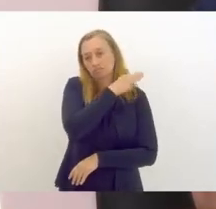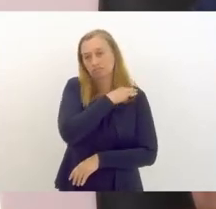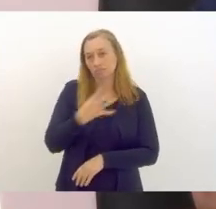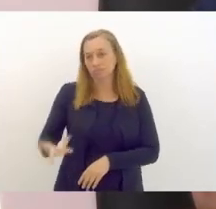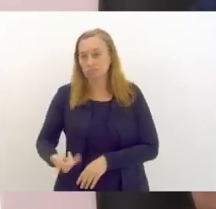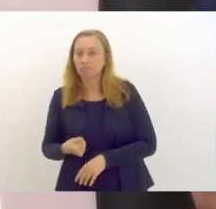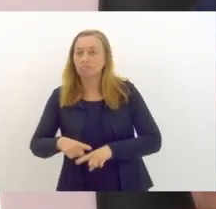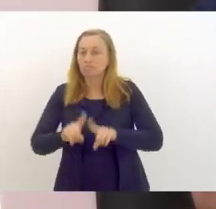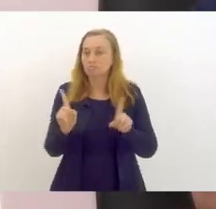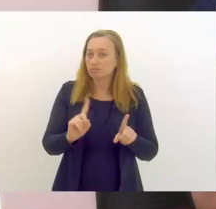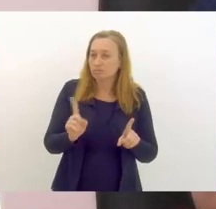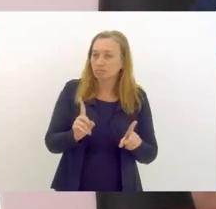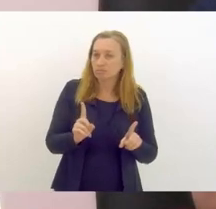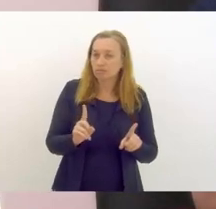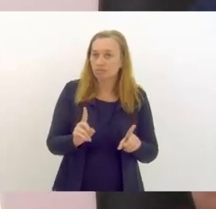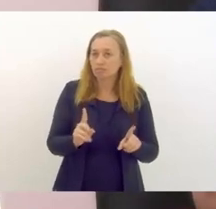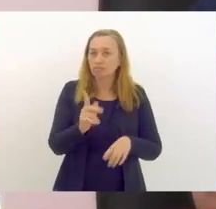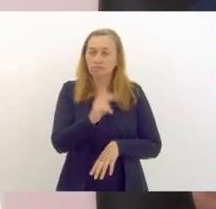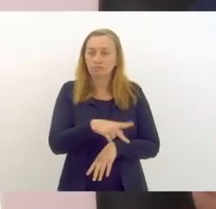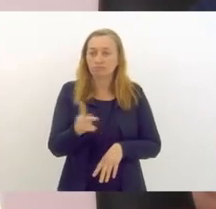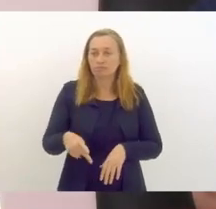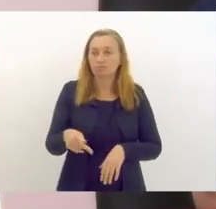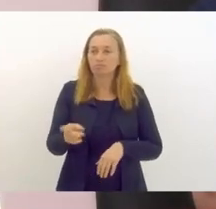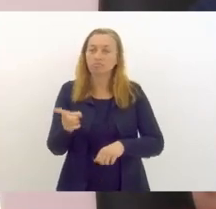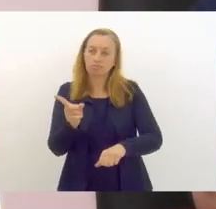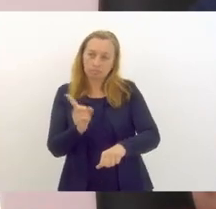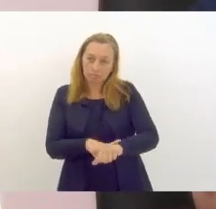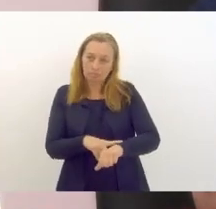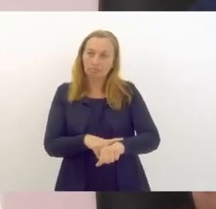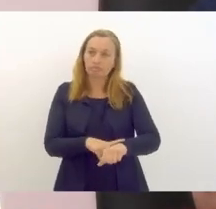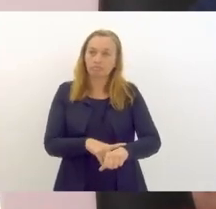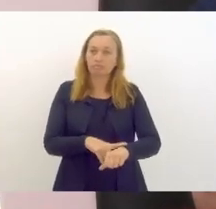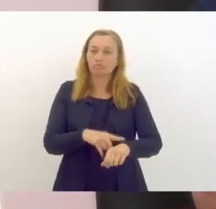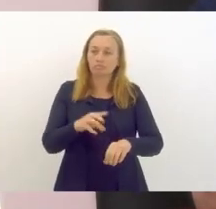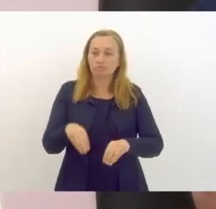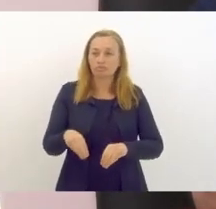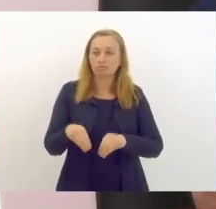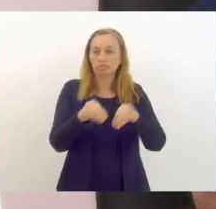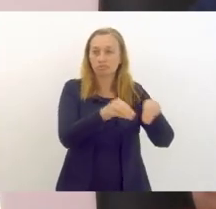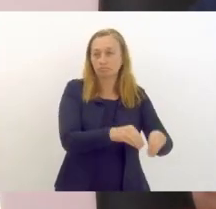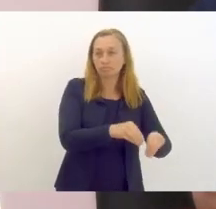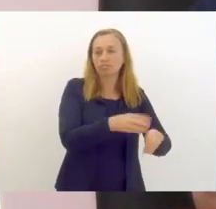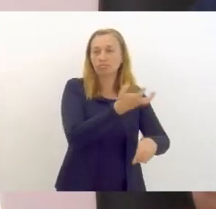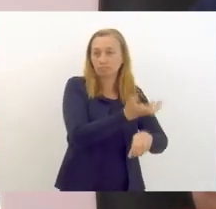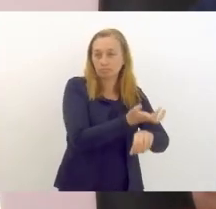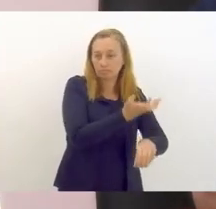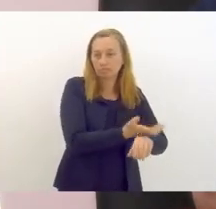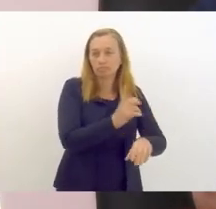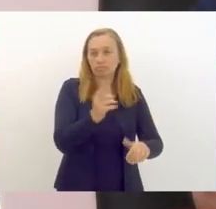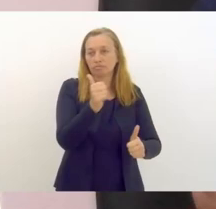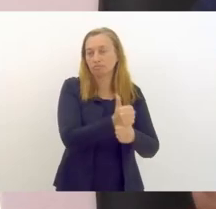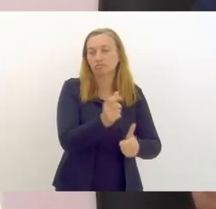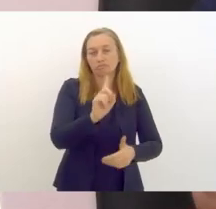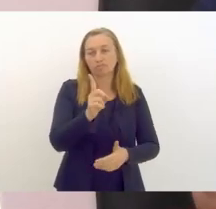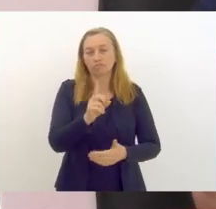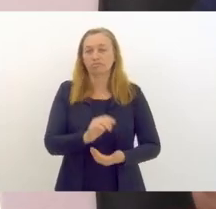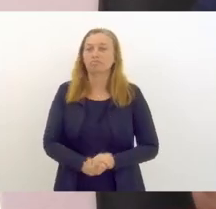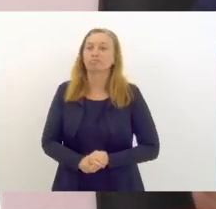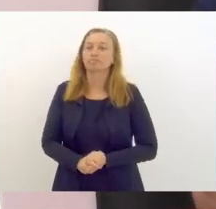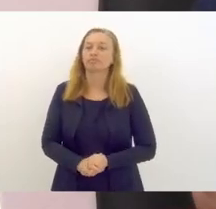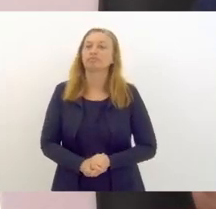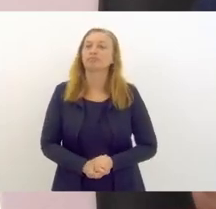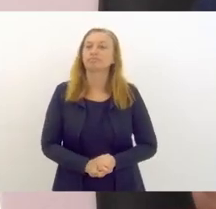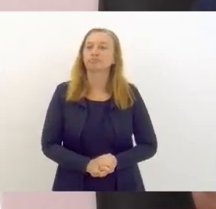acordo com o professor que sobra tempo, a gente coloca, então, para tal matéria. Isso não é garantir um ensino de qualidade.